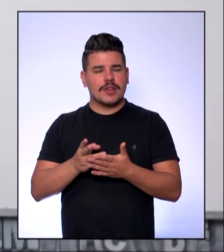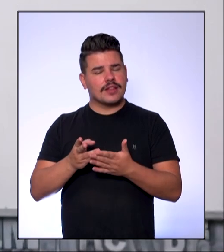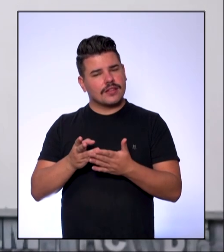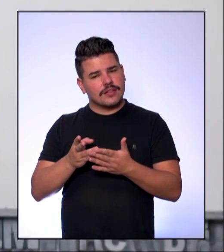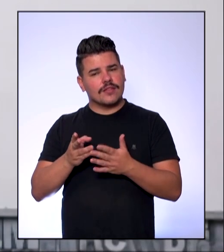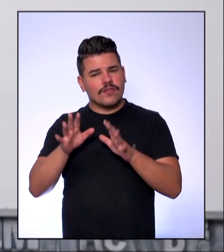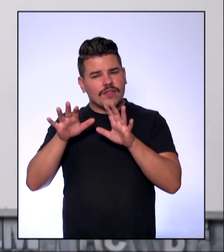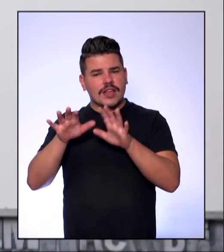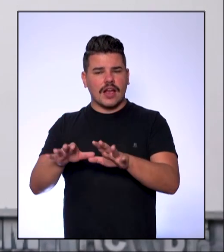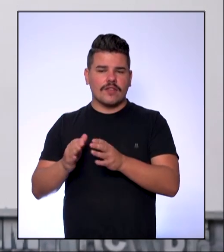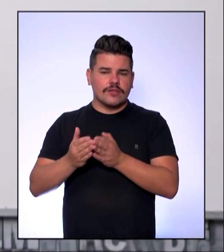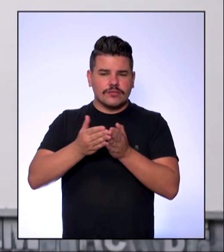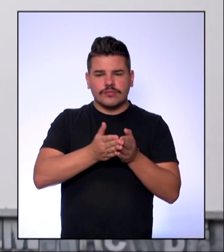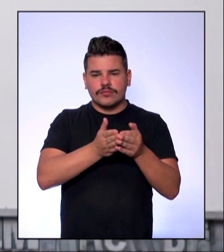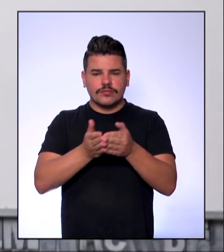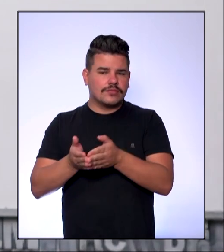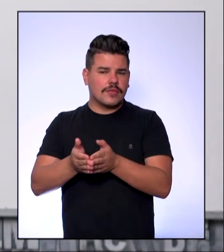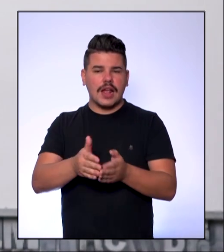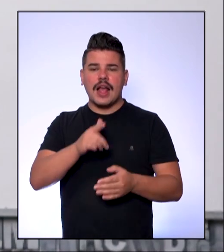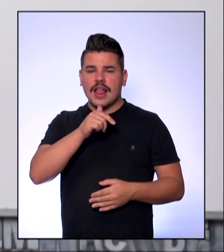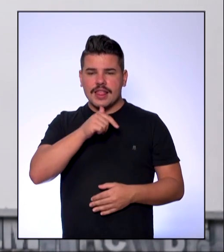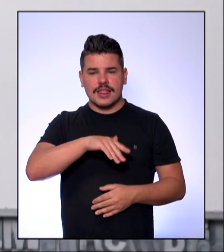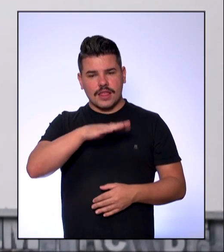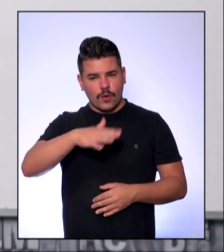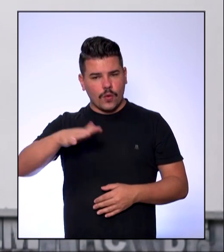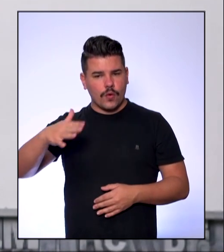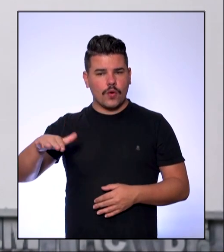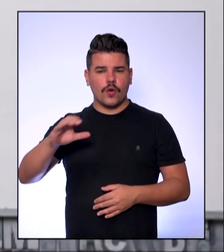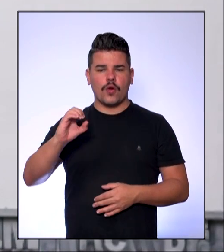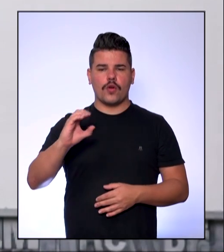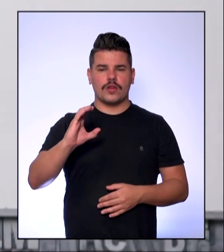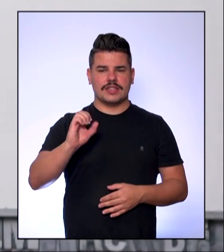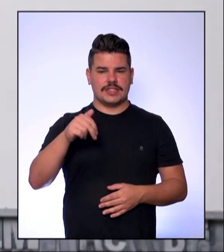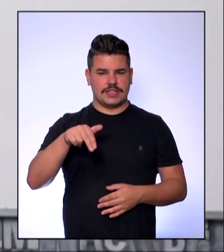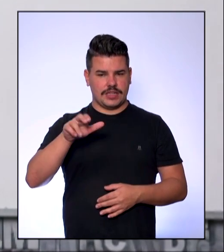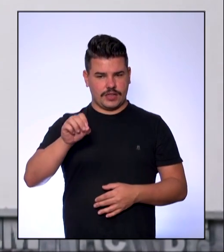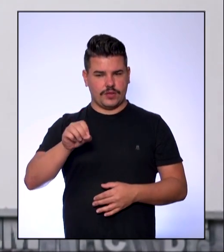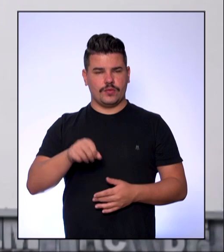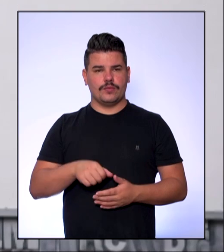oceano, então essa passagem pelo Brasil não é muito recorrente.